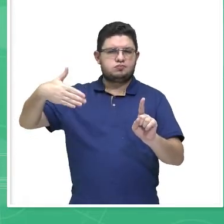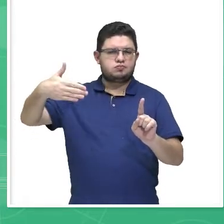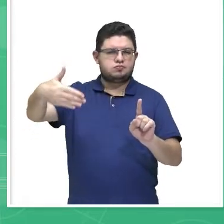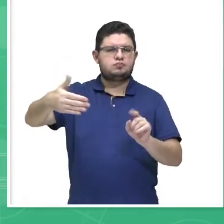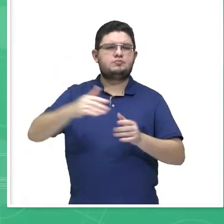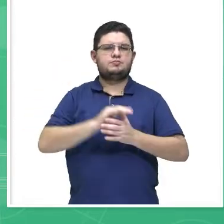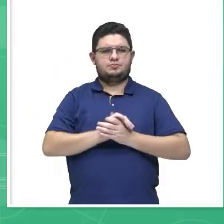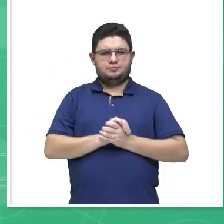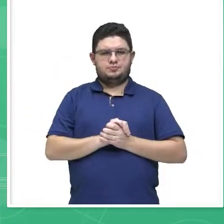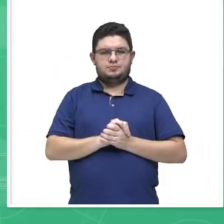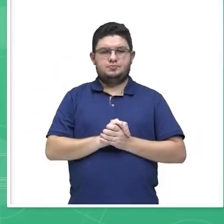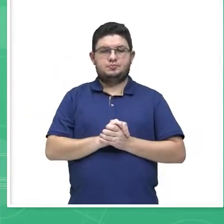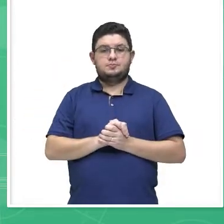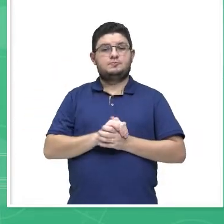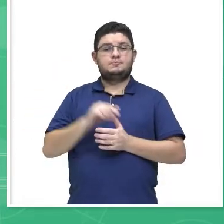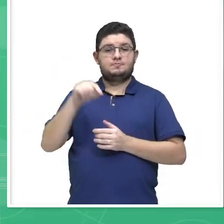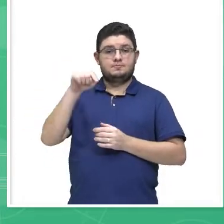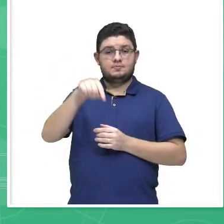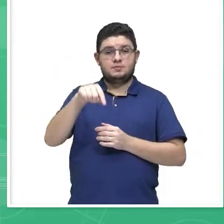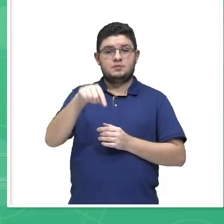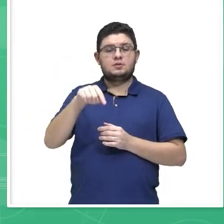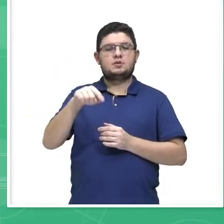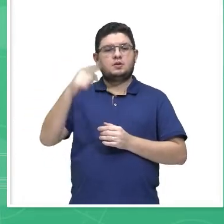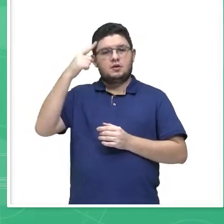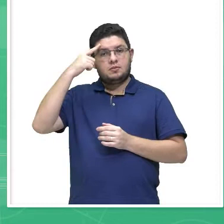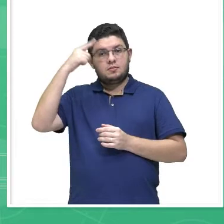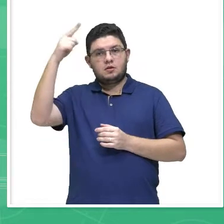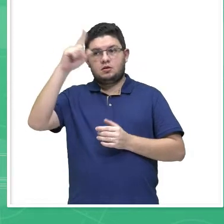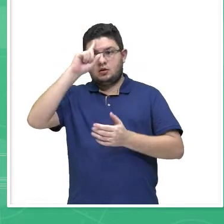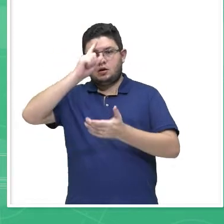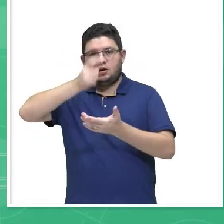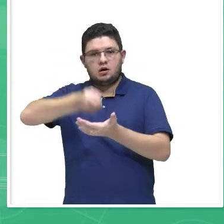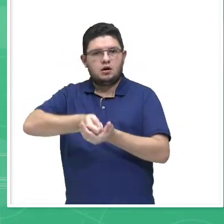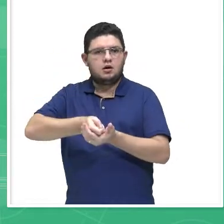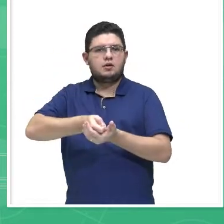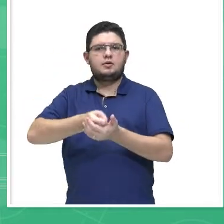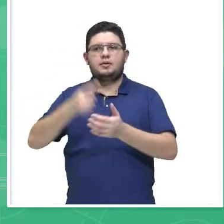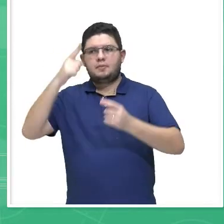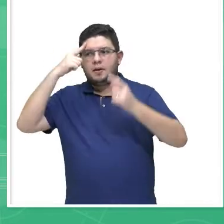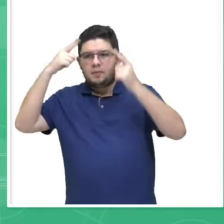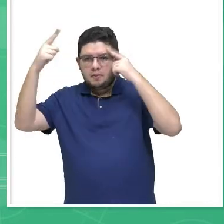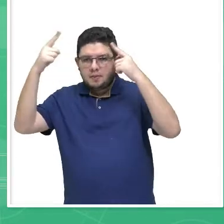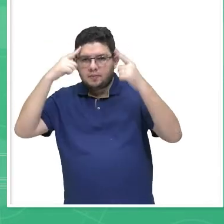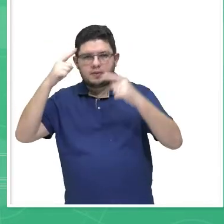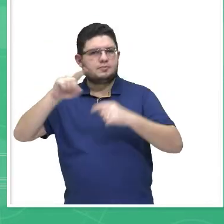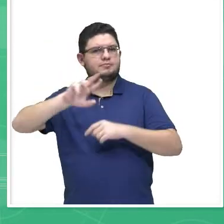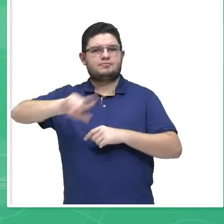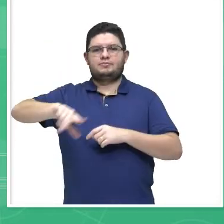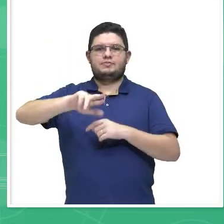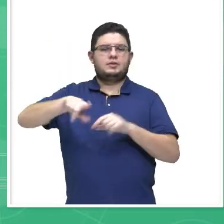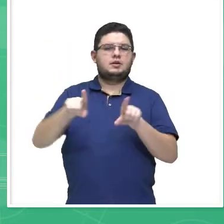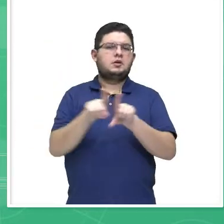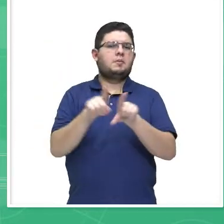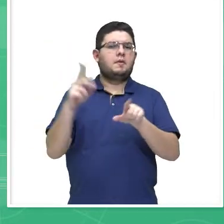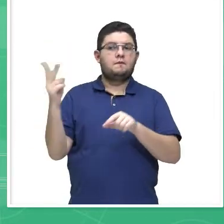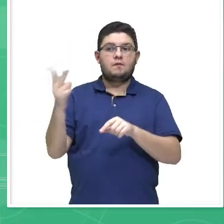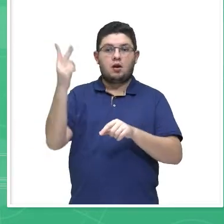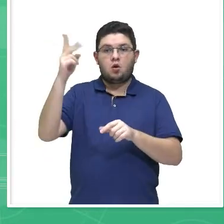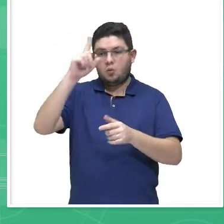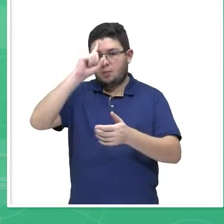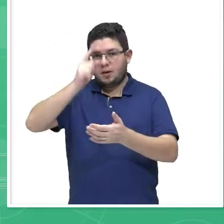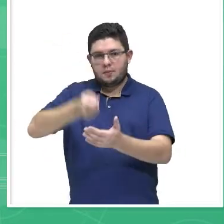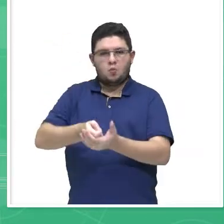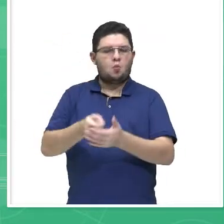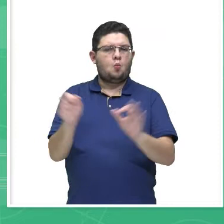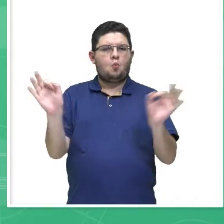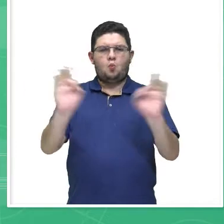sociedade, que não são determinadas por ideias e nem por valores. E o que